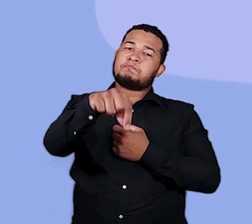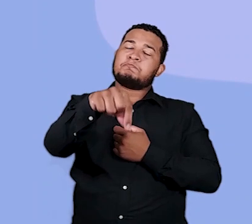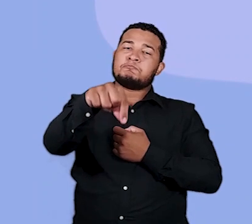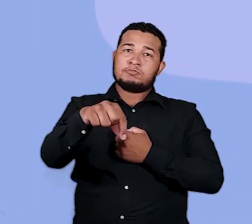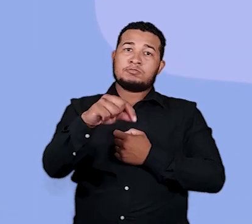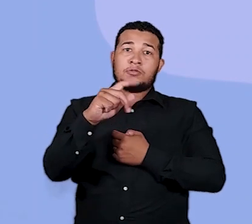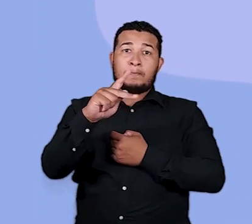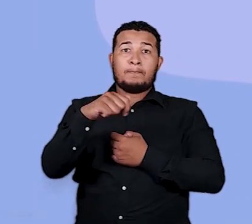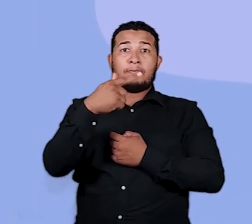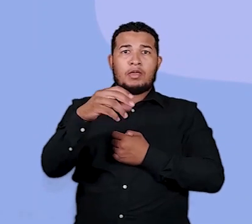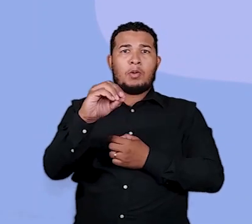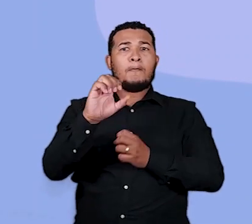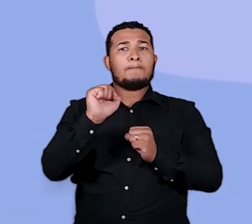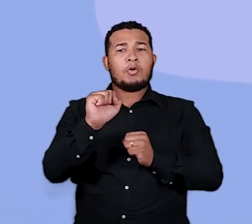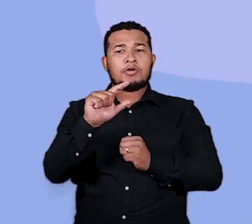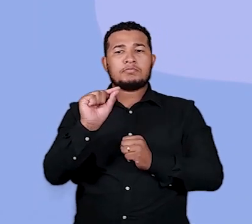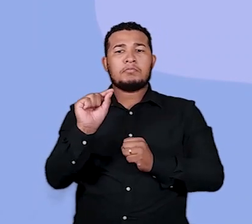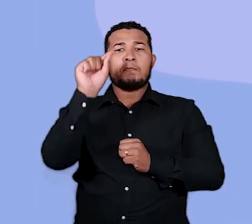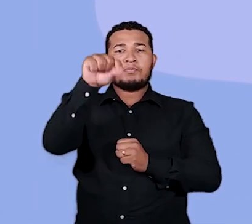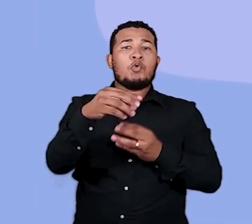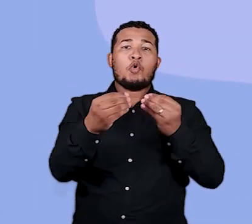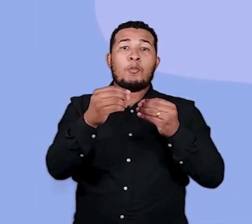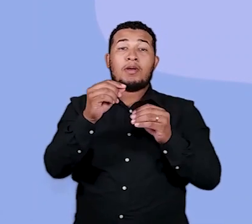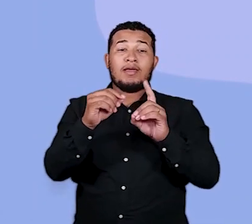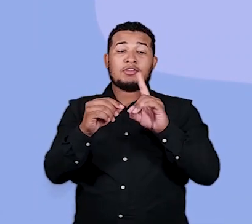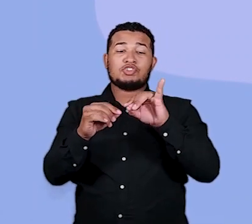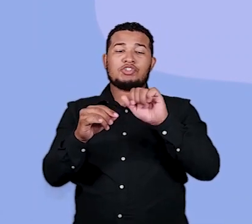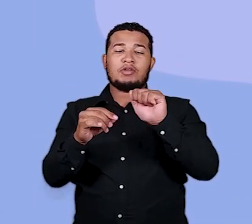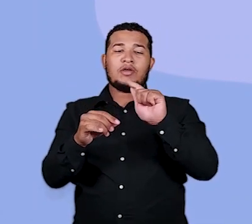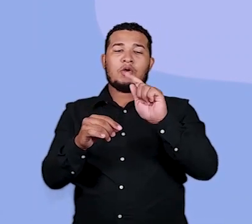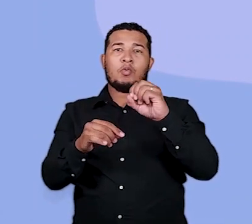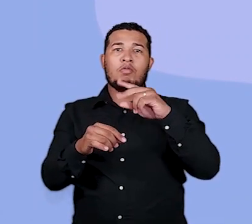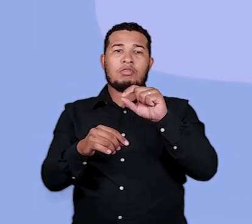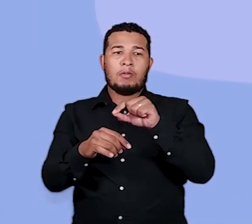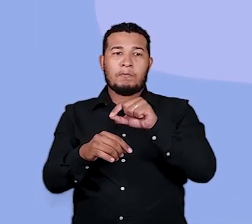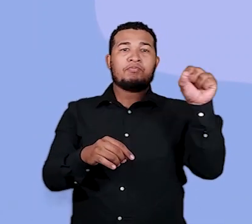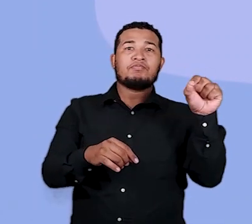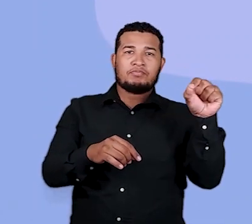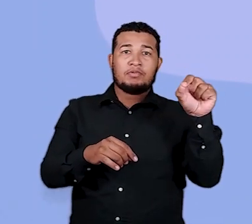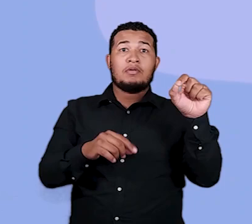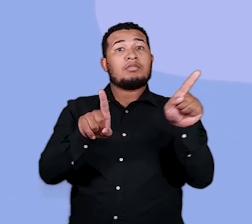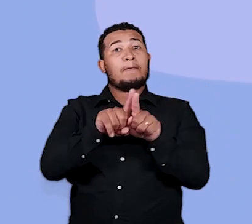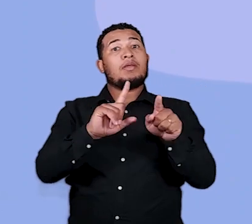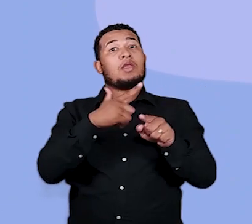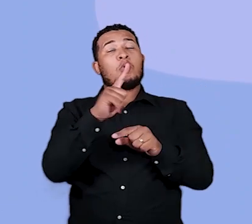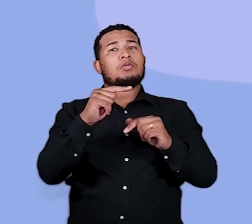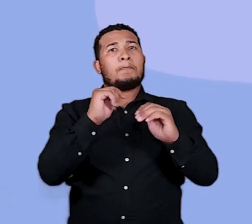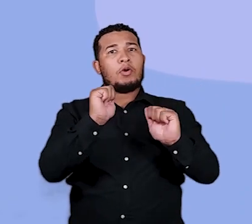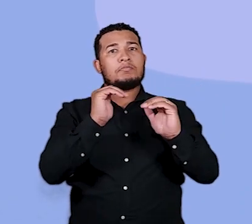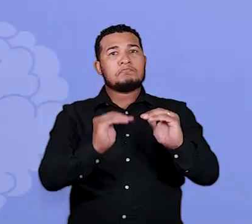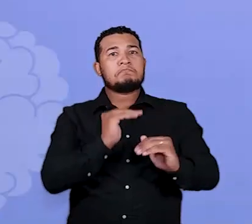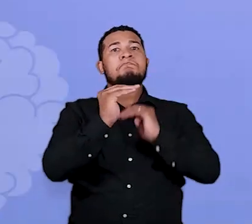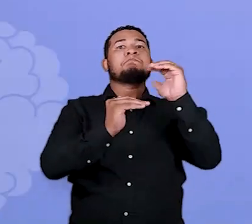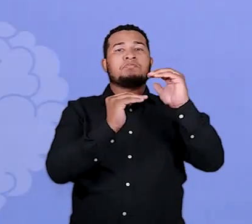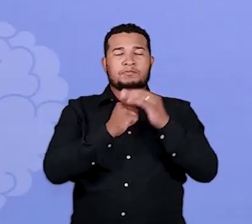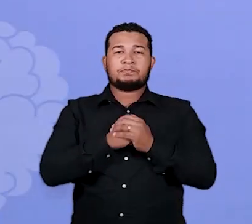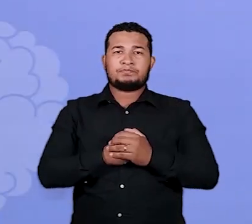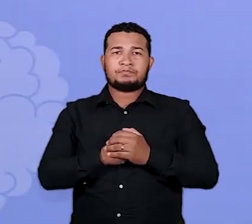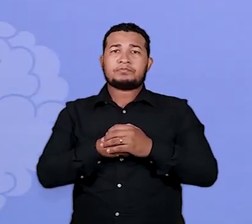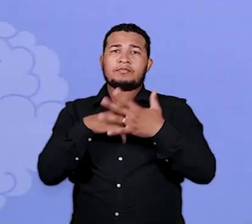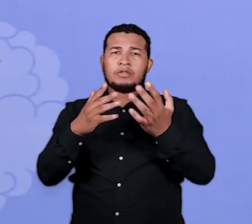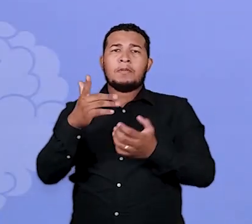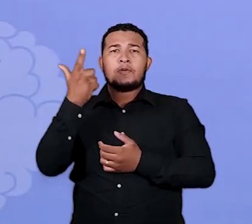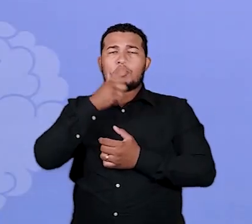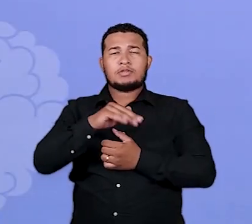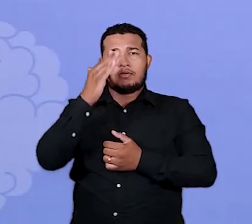apenas uma. Um peão pode capturar a peça na diagonal e tem a promoção do peão. Então observe aqui comigo. Então para